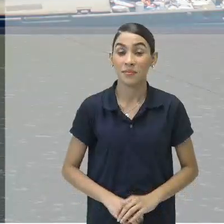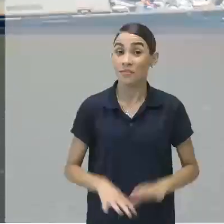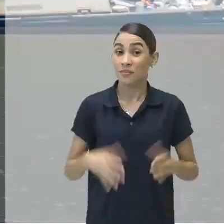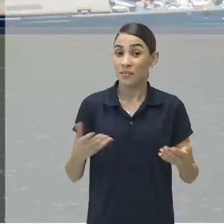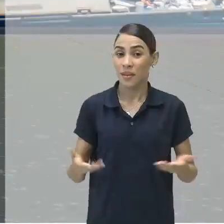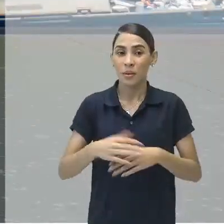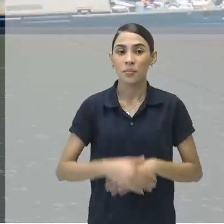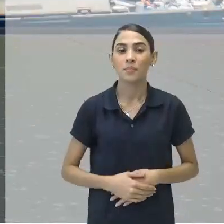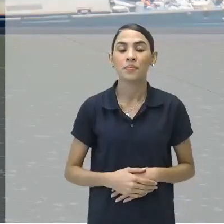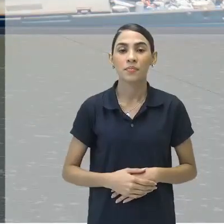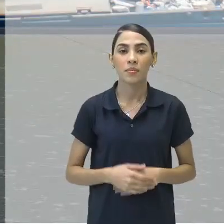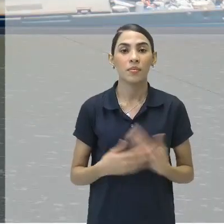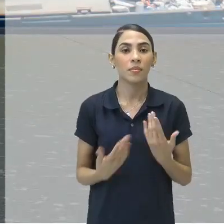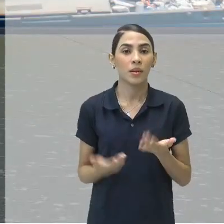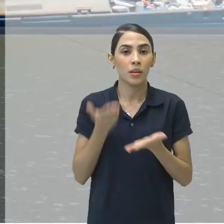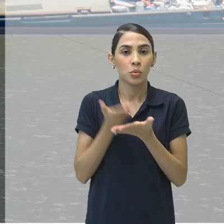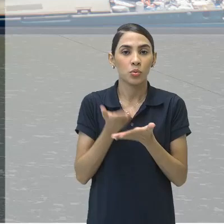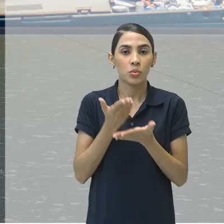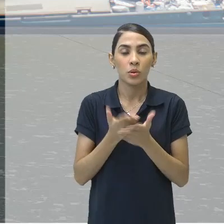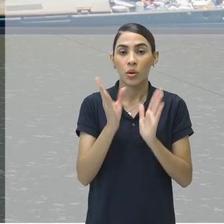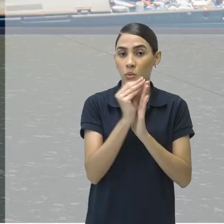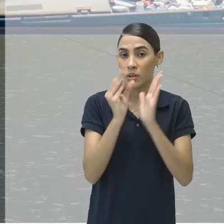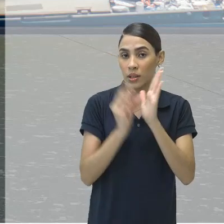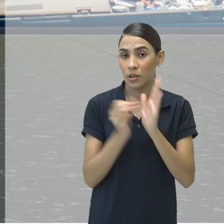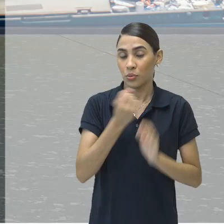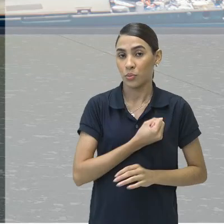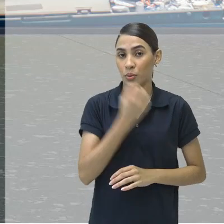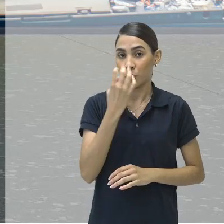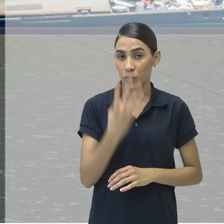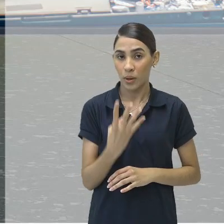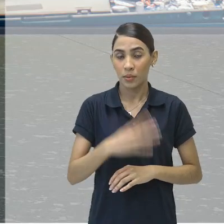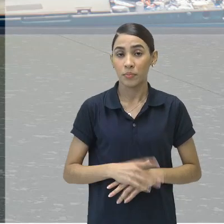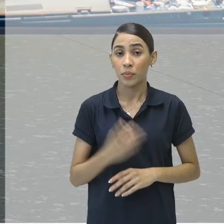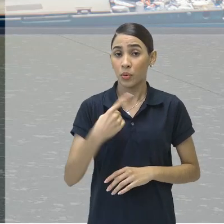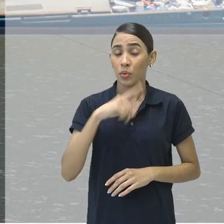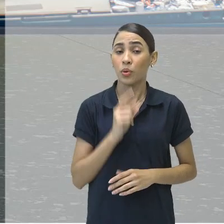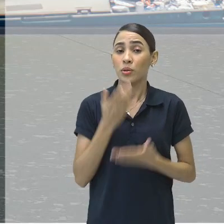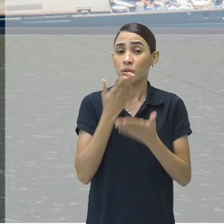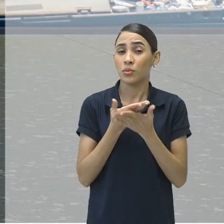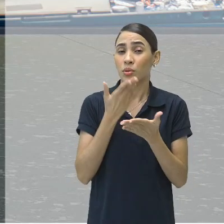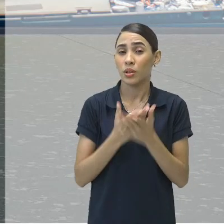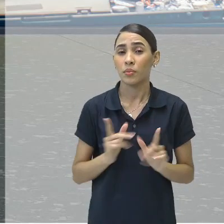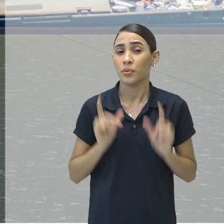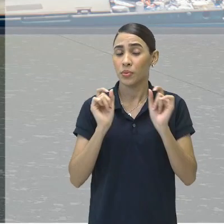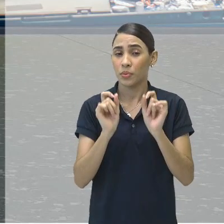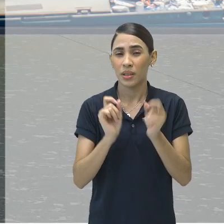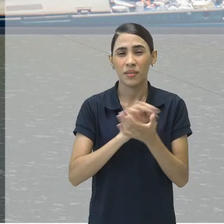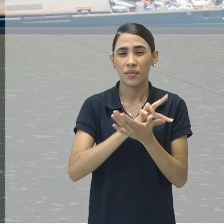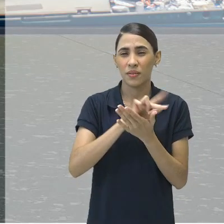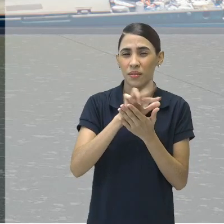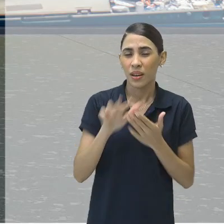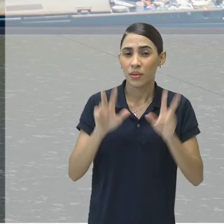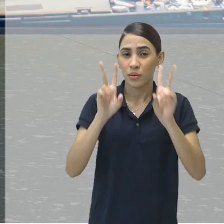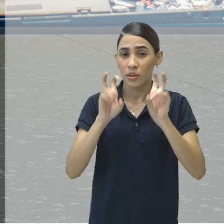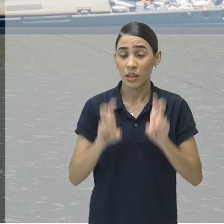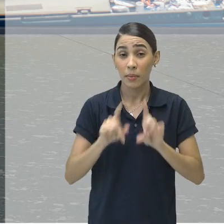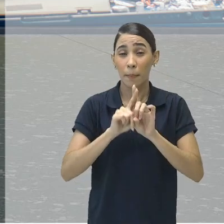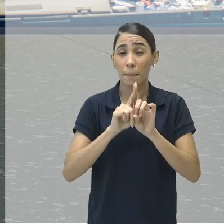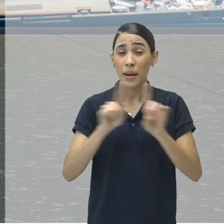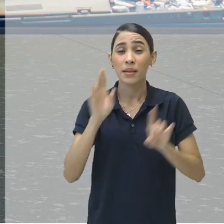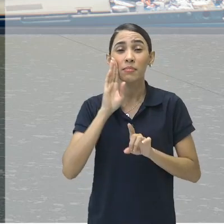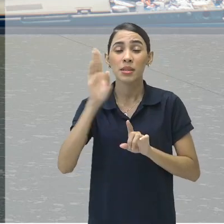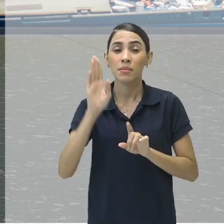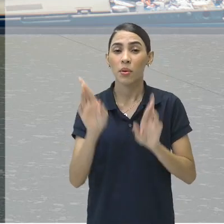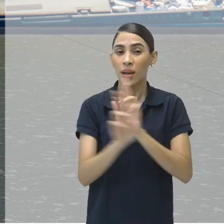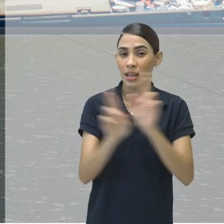Bem, durante as nossas aulas da unidade de número 4, nós falamos, entre outros assuntos, das relações de trabalho